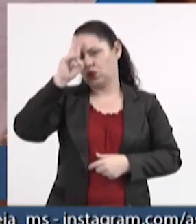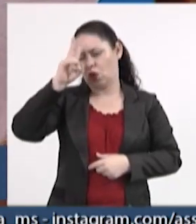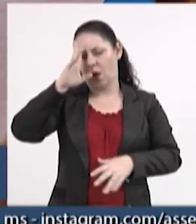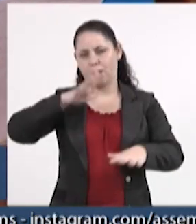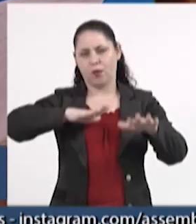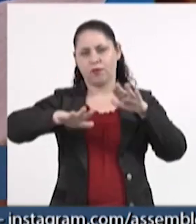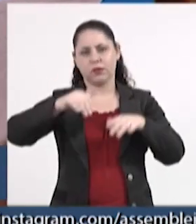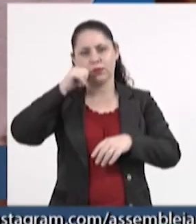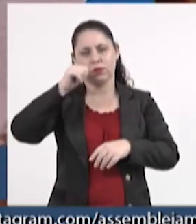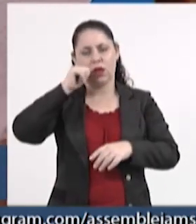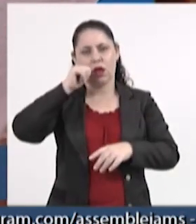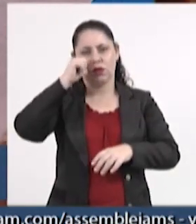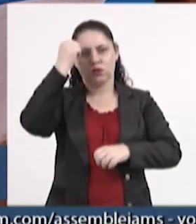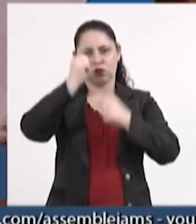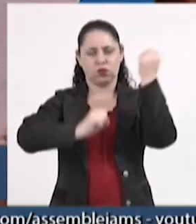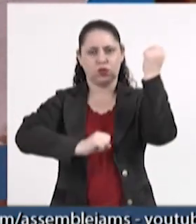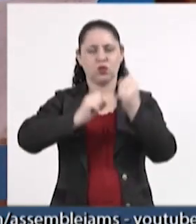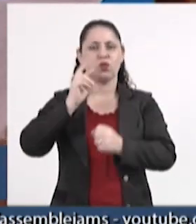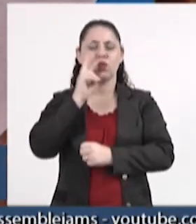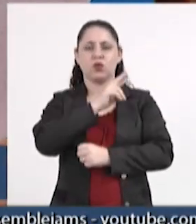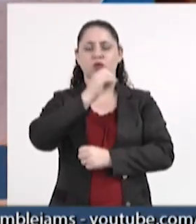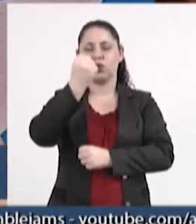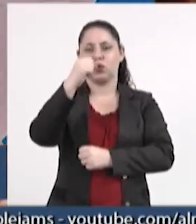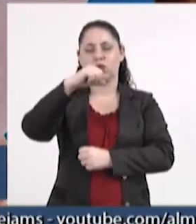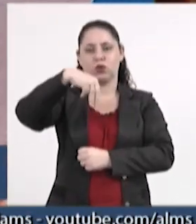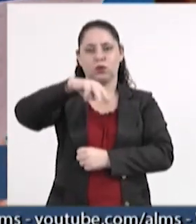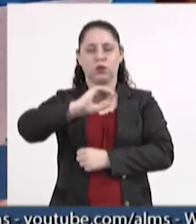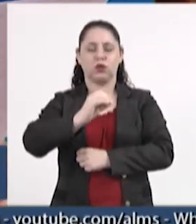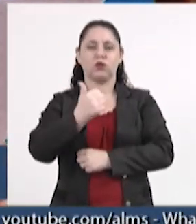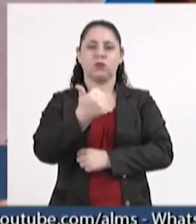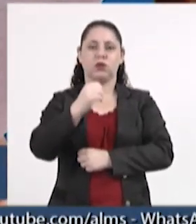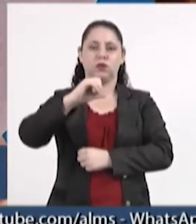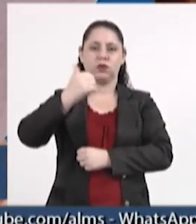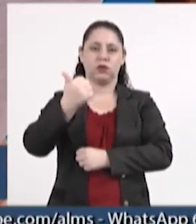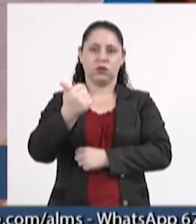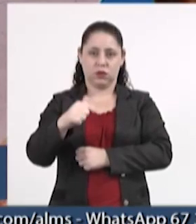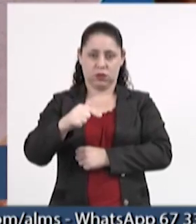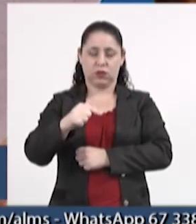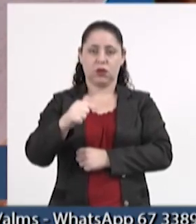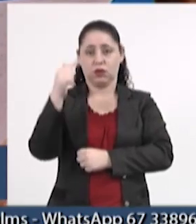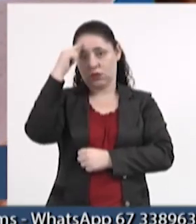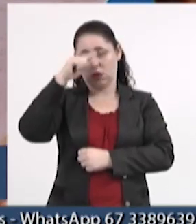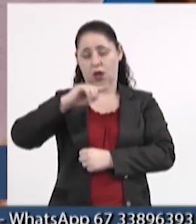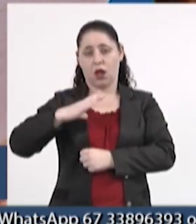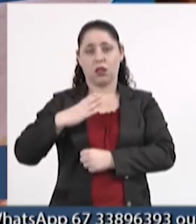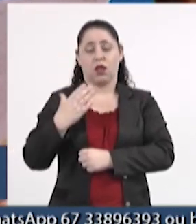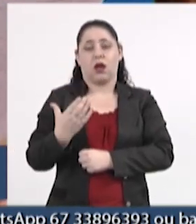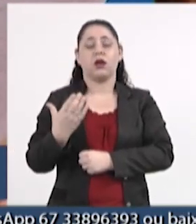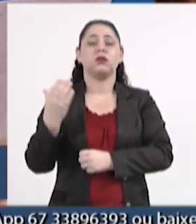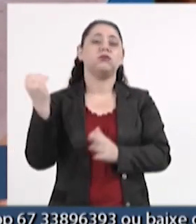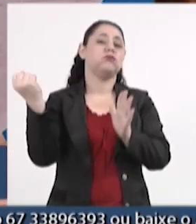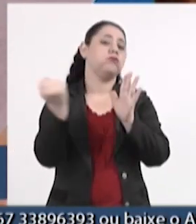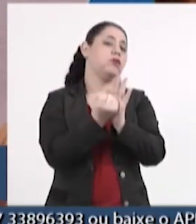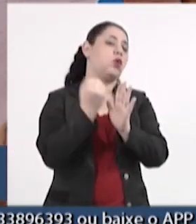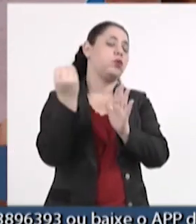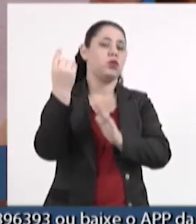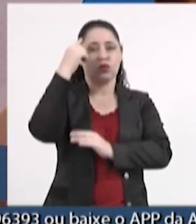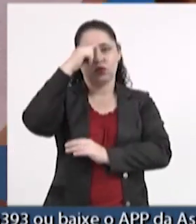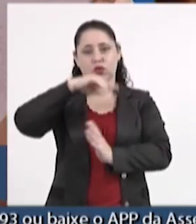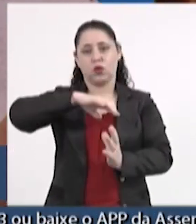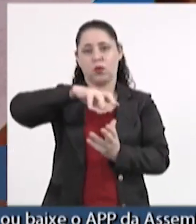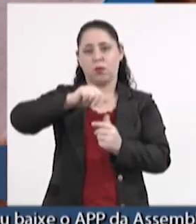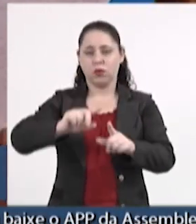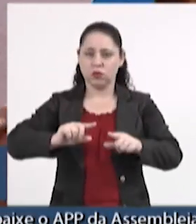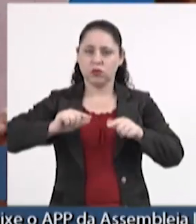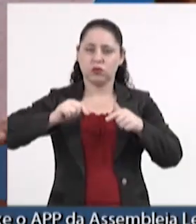das mulheres revolucionárias, as russas, do 8 de março de 1917, essa data se consolidou como o Dia Internacional